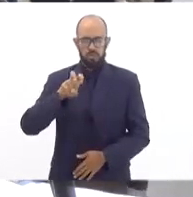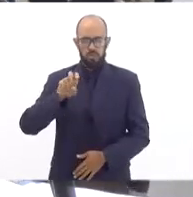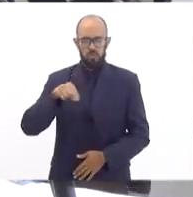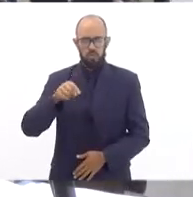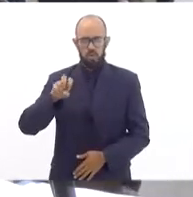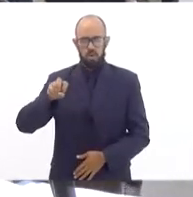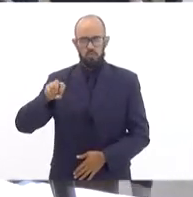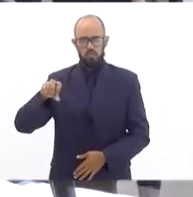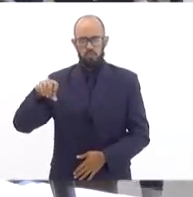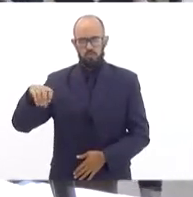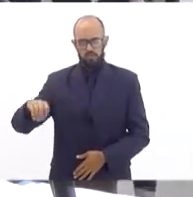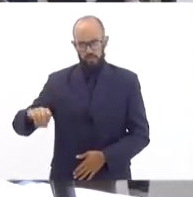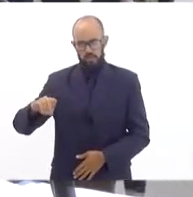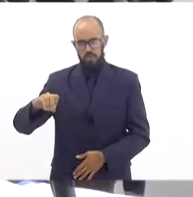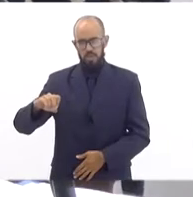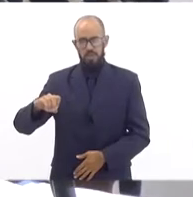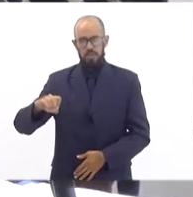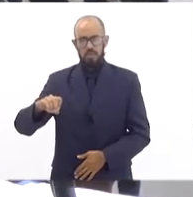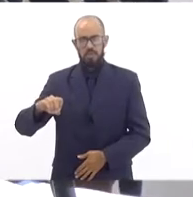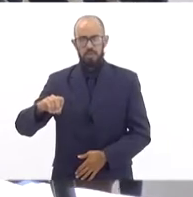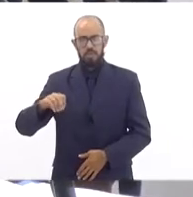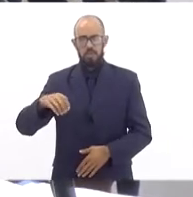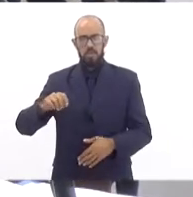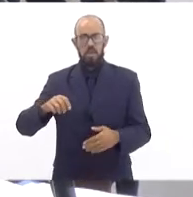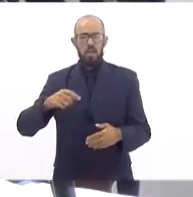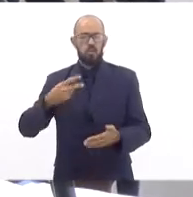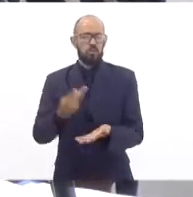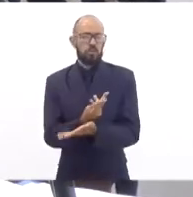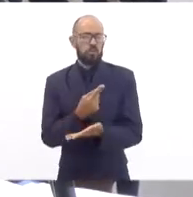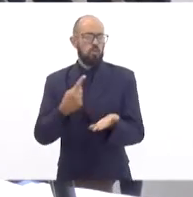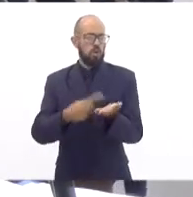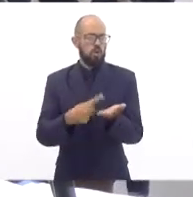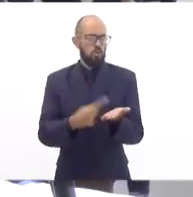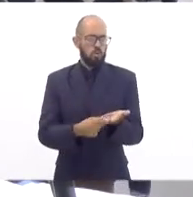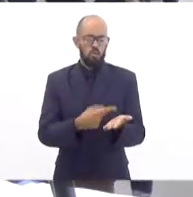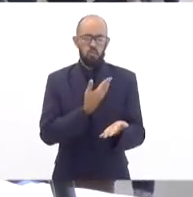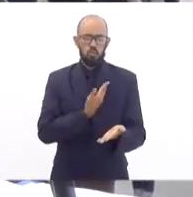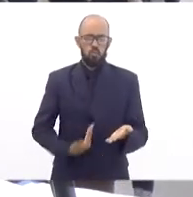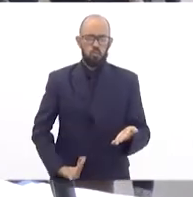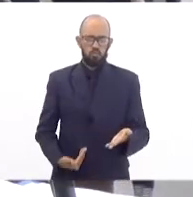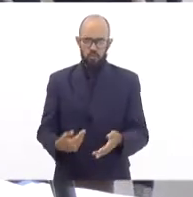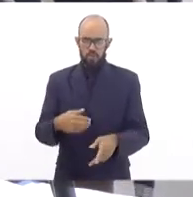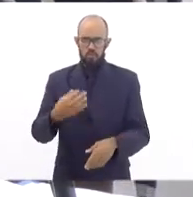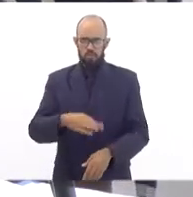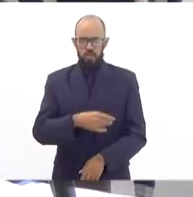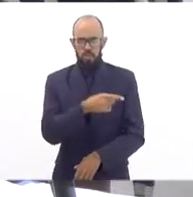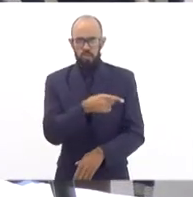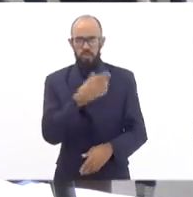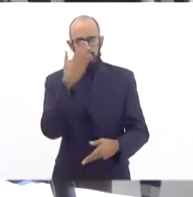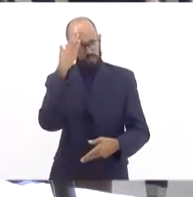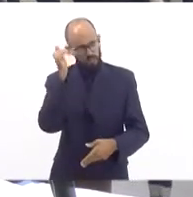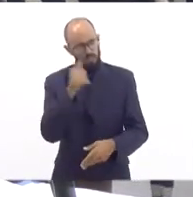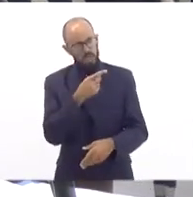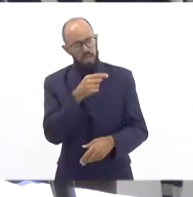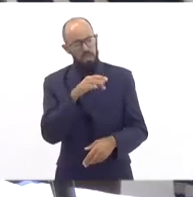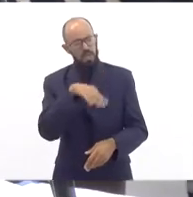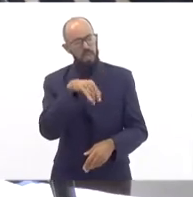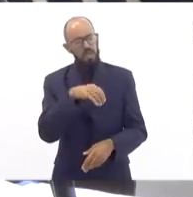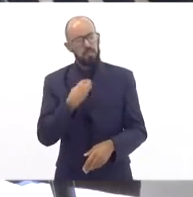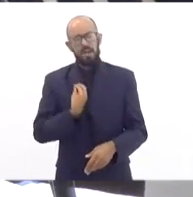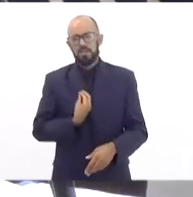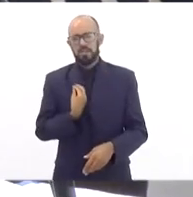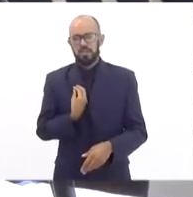5,00, houve um acordo que envolveu o governo do estado para que não fosse a R$ 5,90. Queria saber quem que participa,